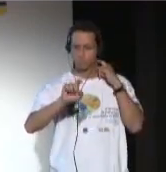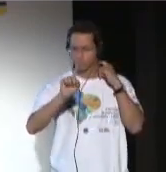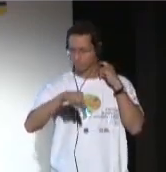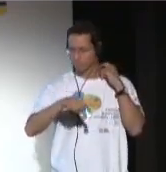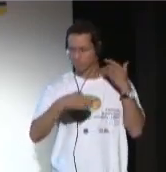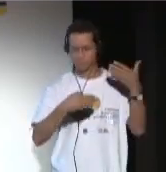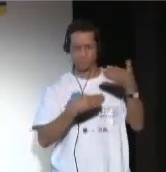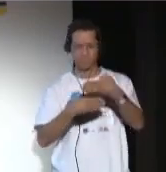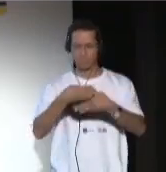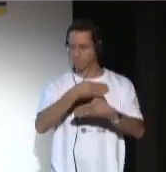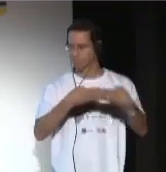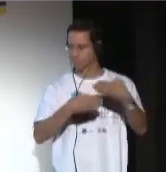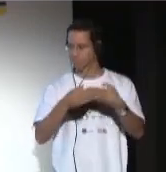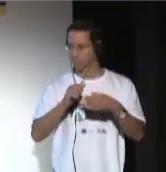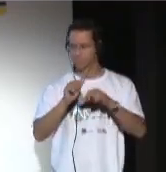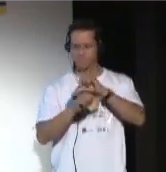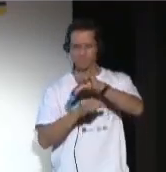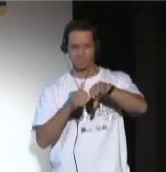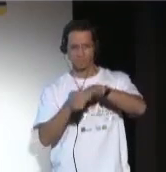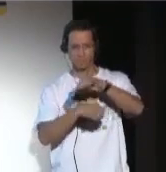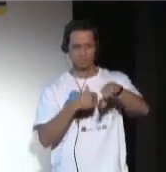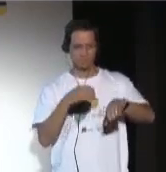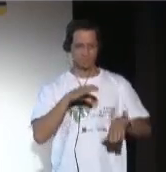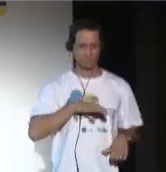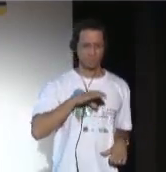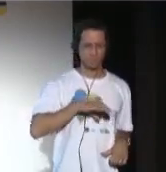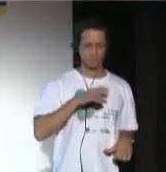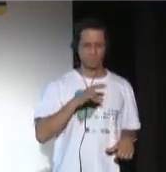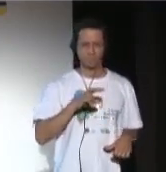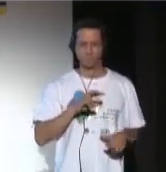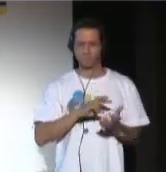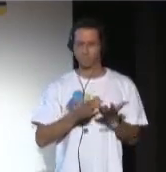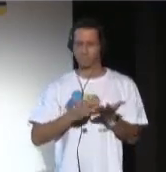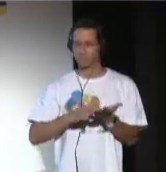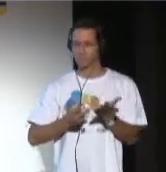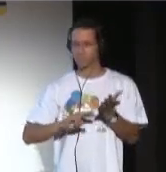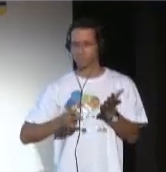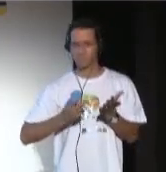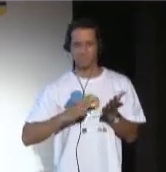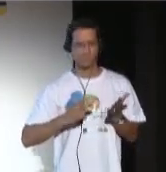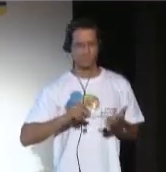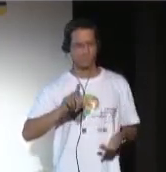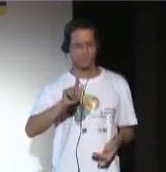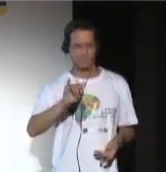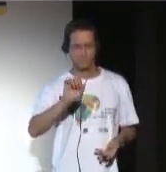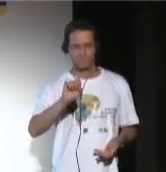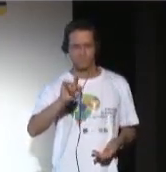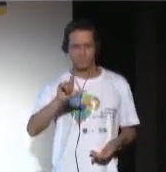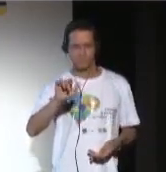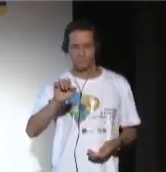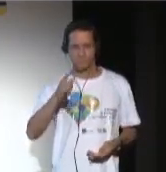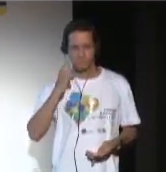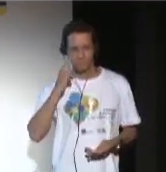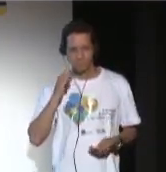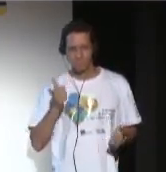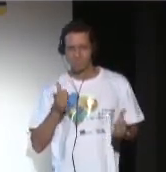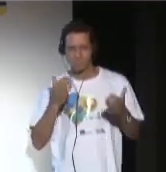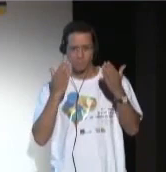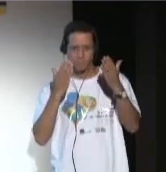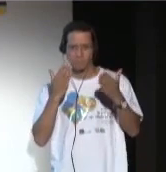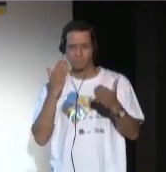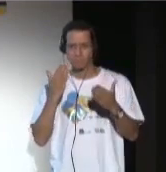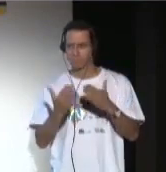desses slides. Ela que me ajudou aí com português e inglês. Gisele, eu não sei onde você está aí na plateia, mas isso aqui não teria sido possível sem